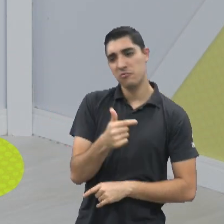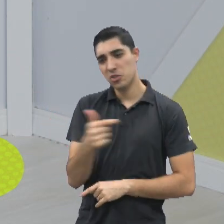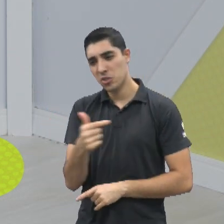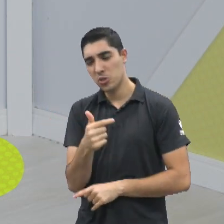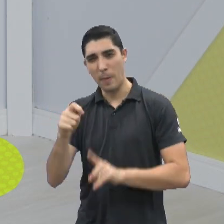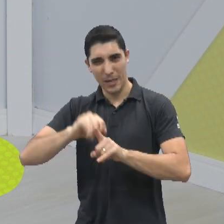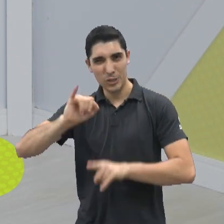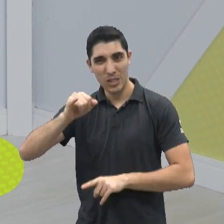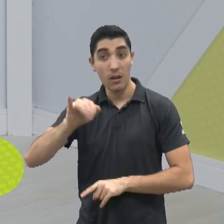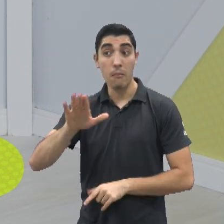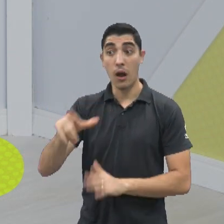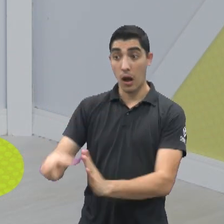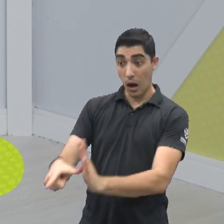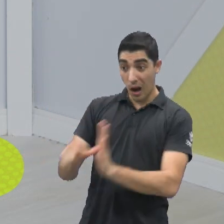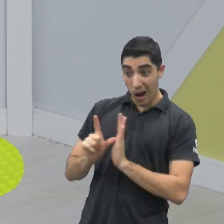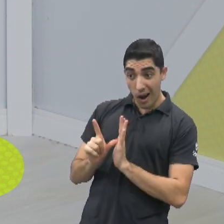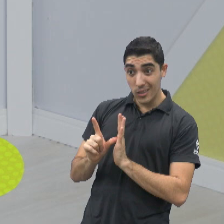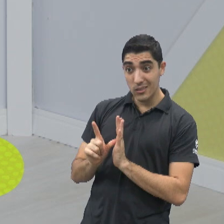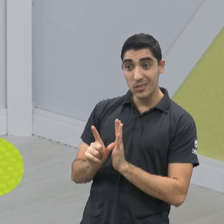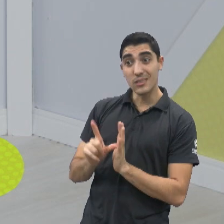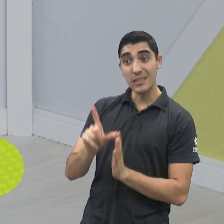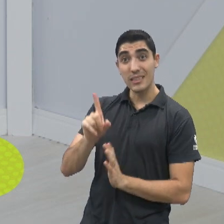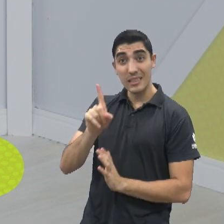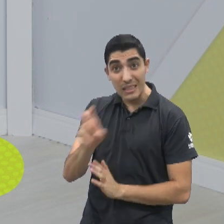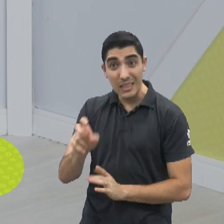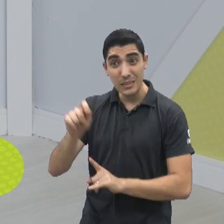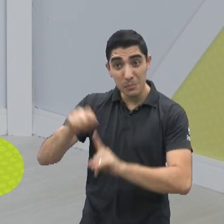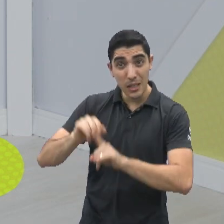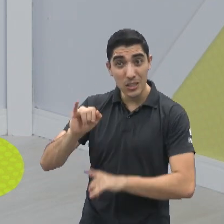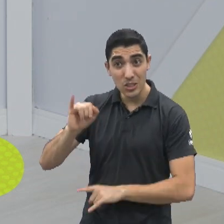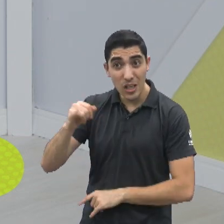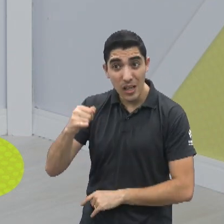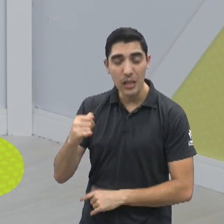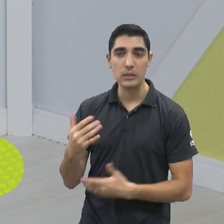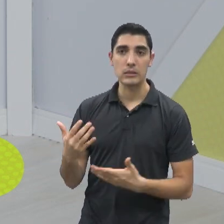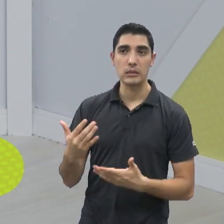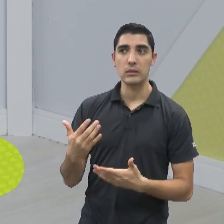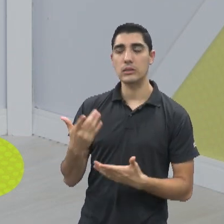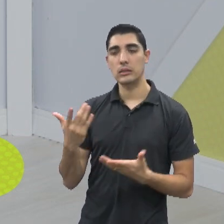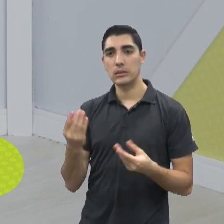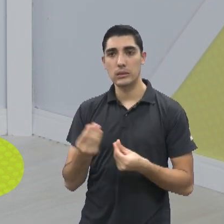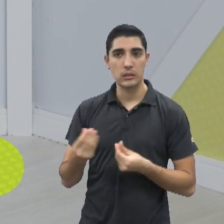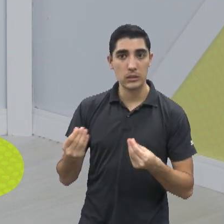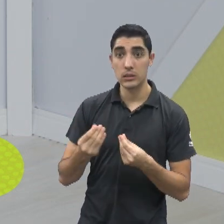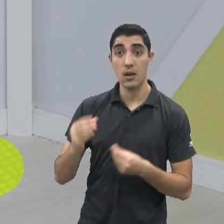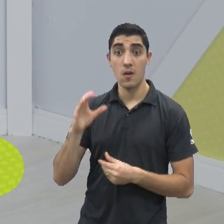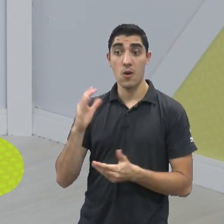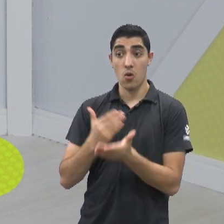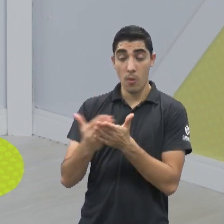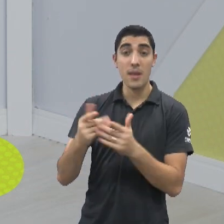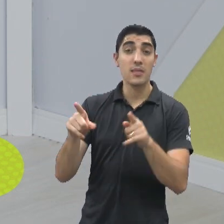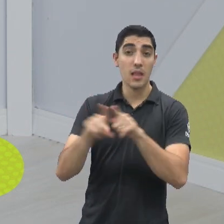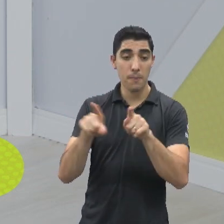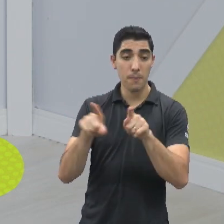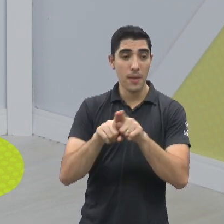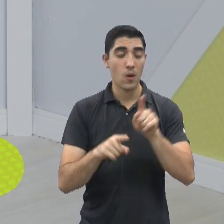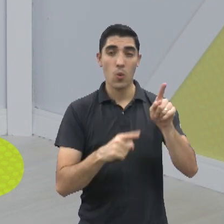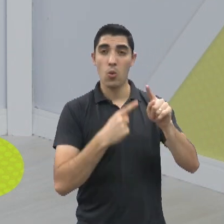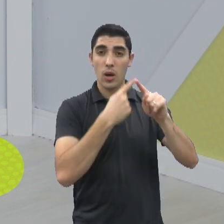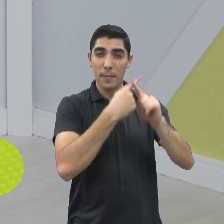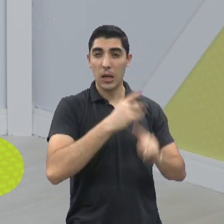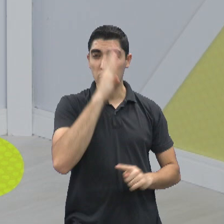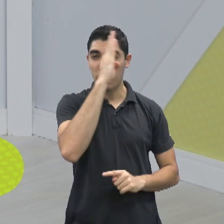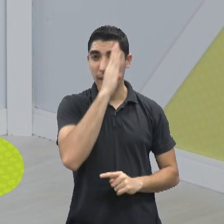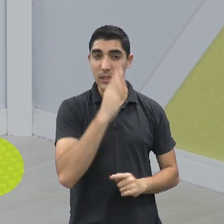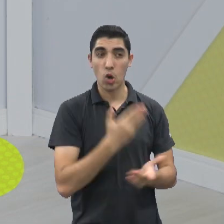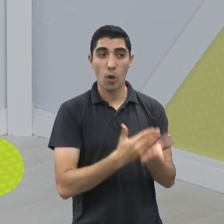que antecipar de uma hora para outra, encurtar o campeonato da primeira divisão e começar o brasileiro mais cedo da primeira divisão, então acaba